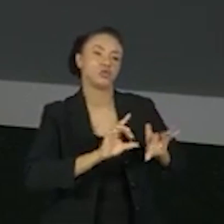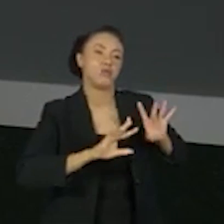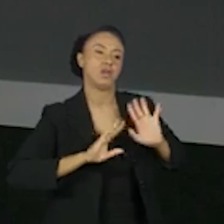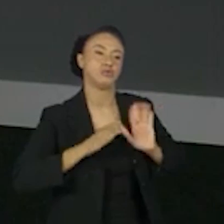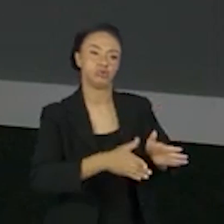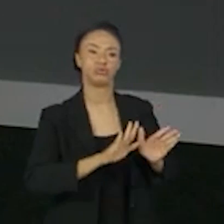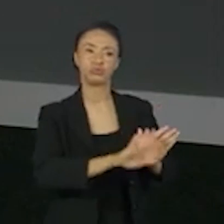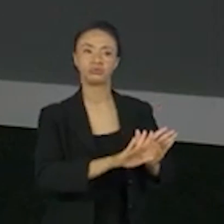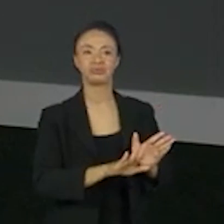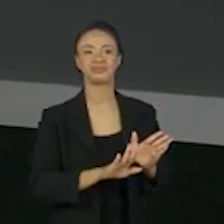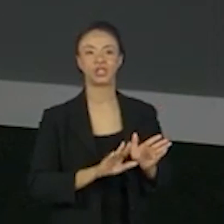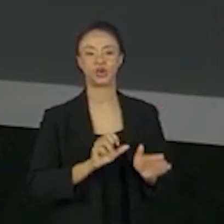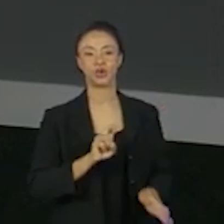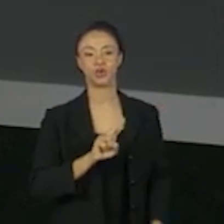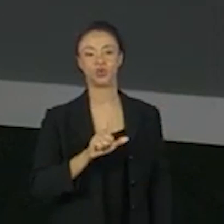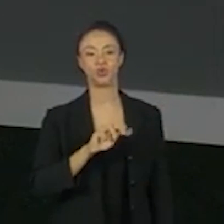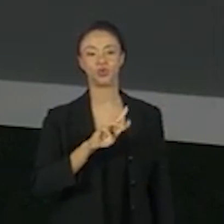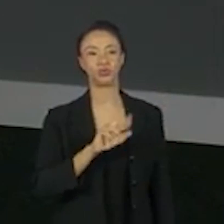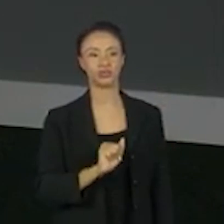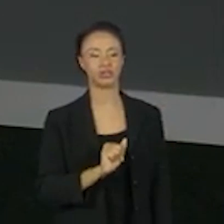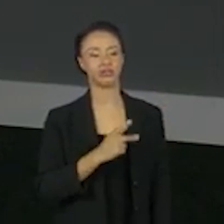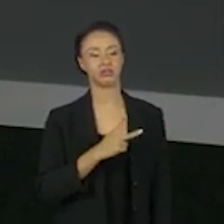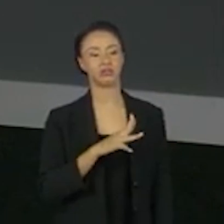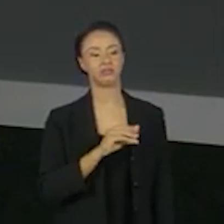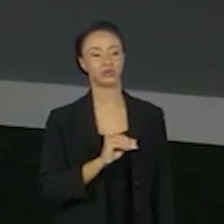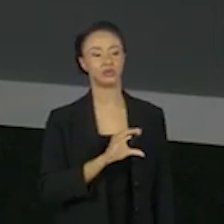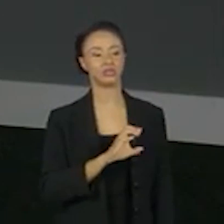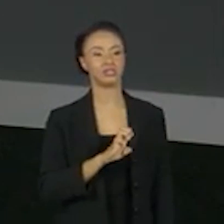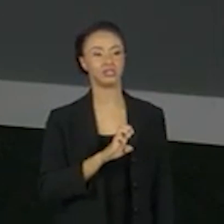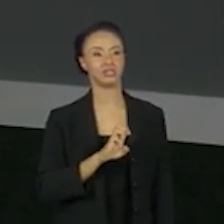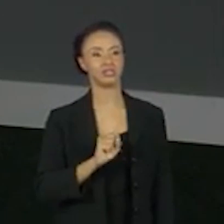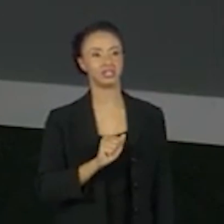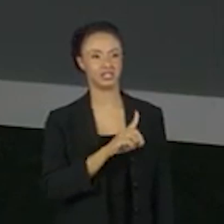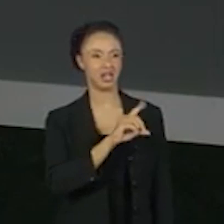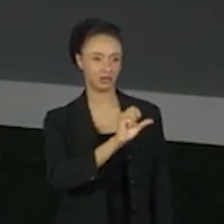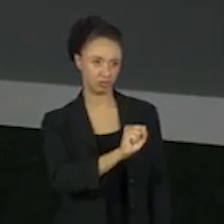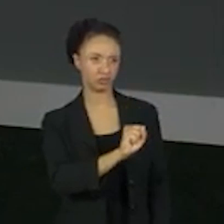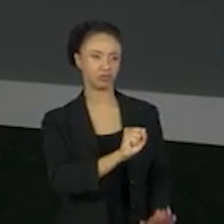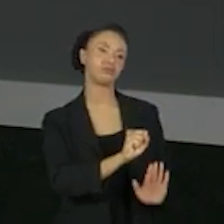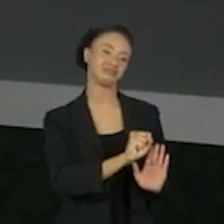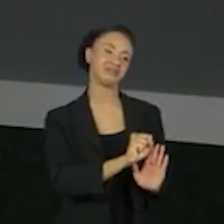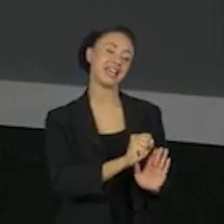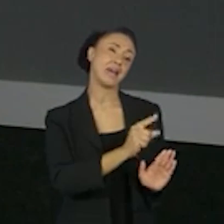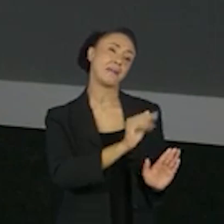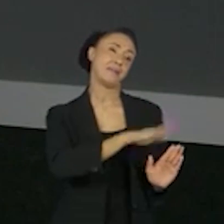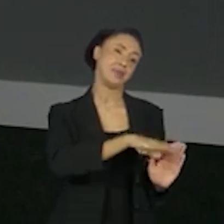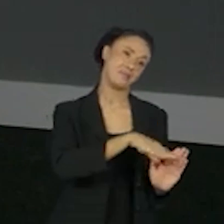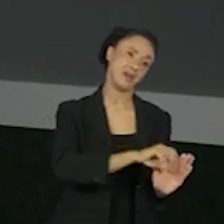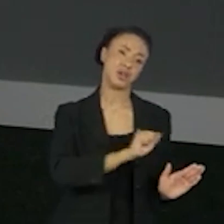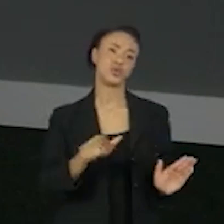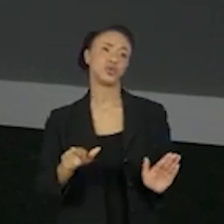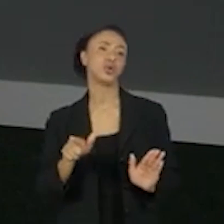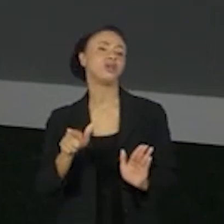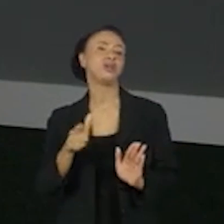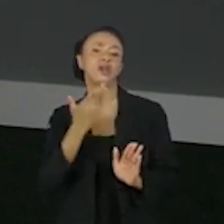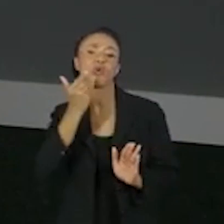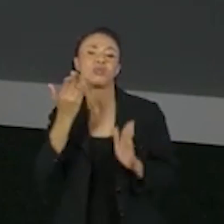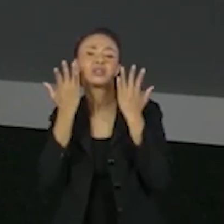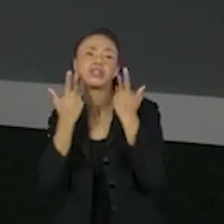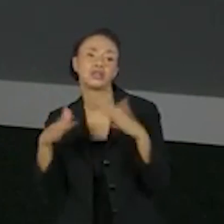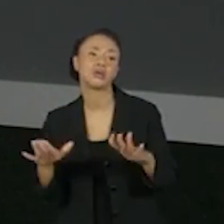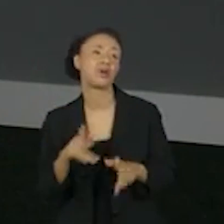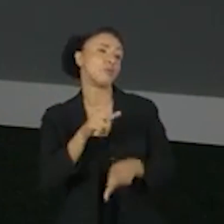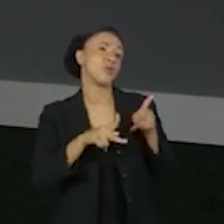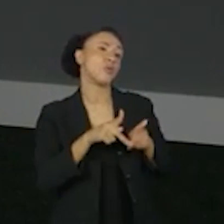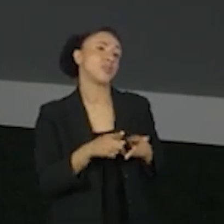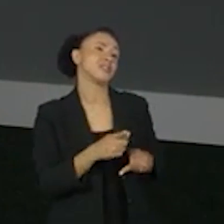os produtos naturais in natura, né? E acabam sendo preferidos justamente pela população de baixa renda por